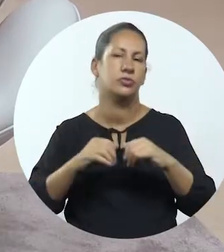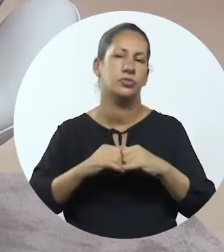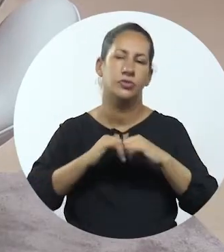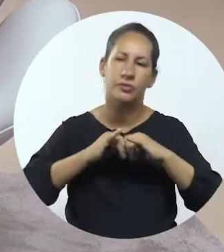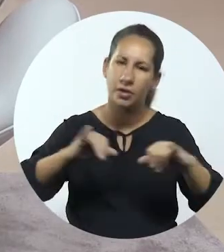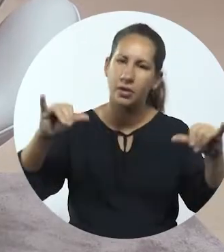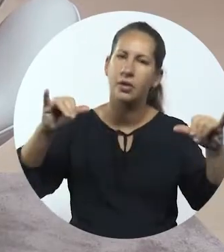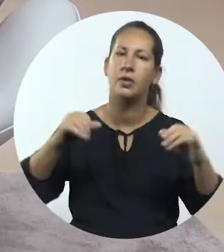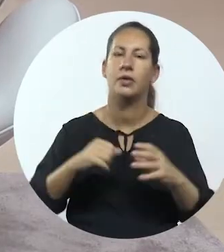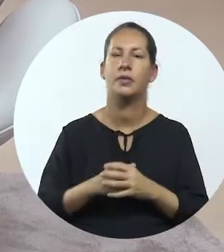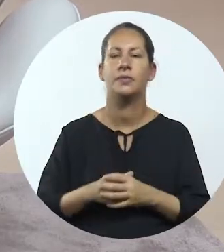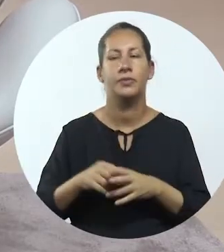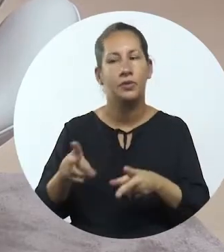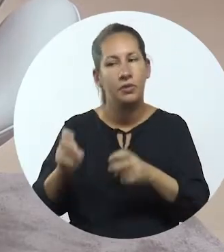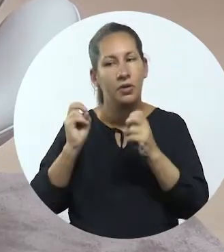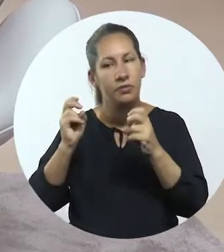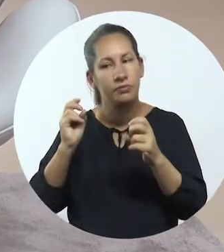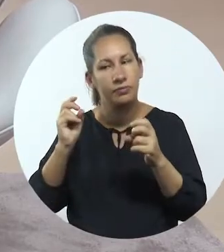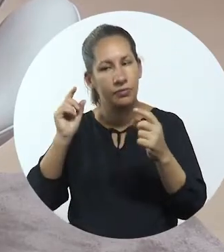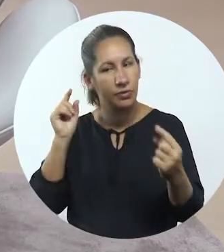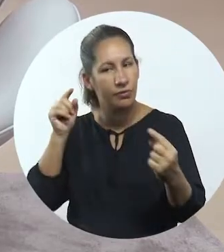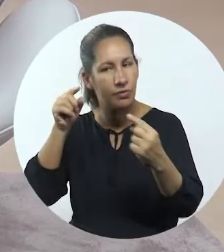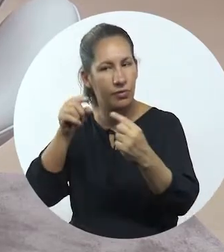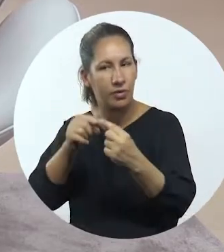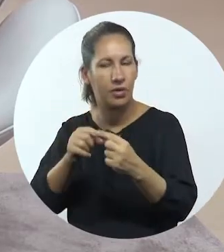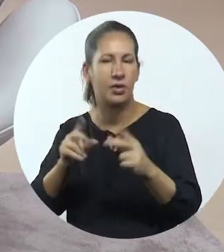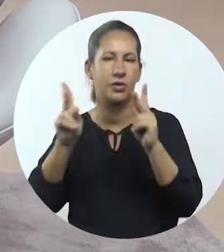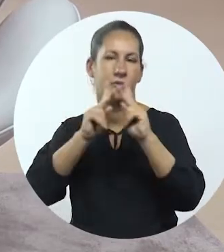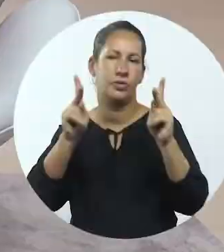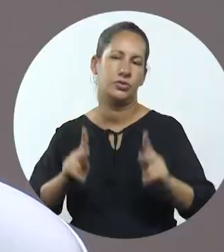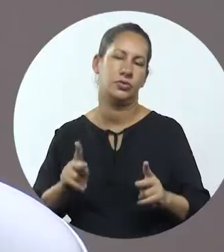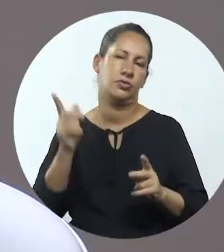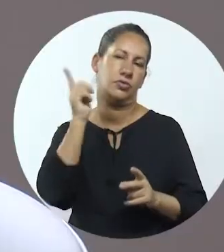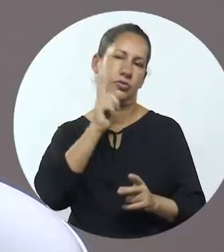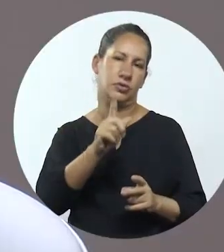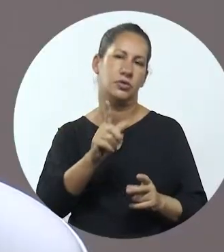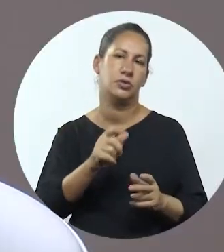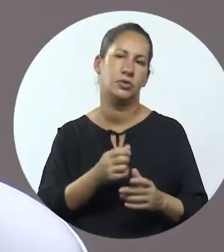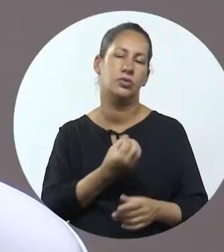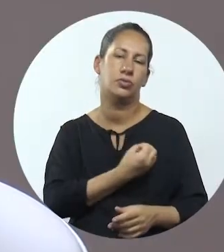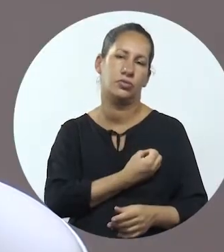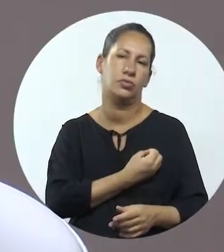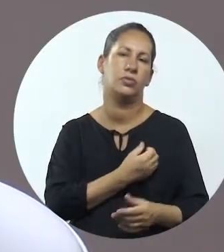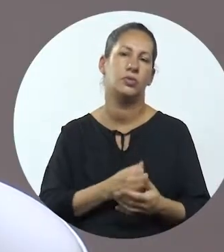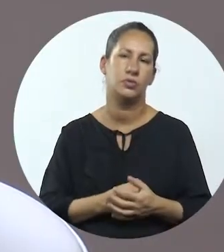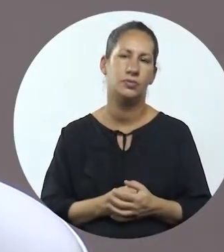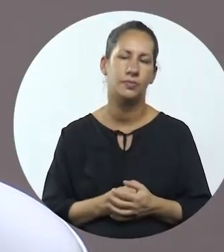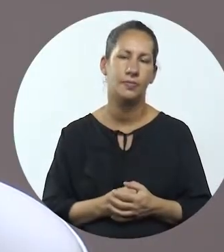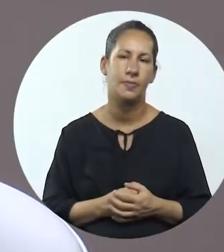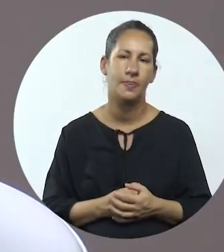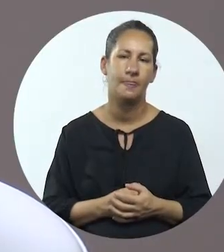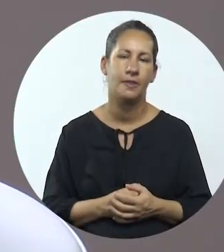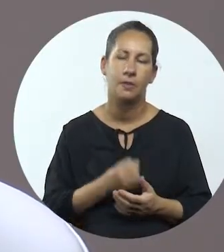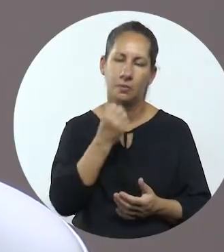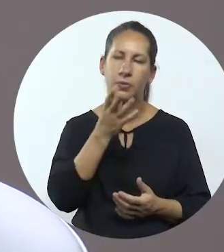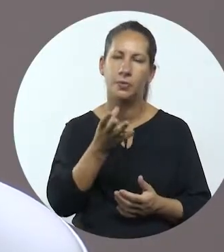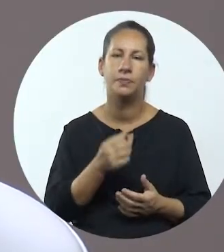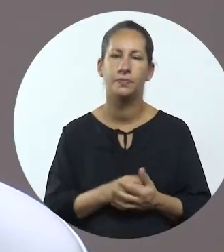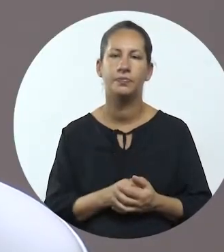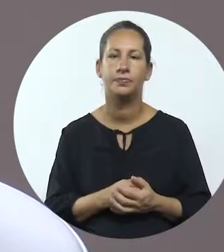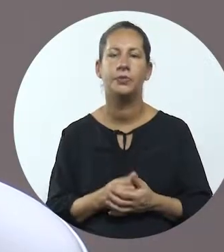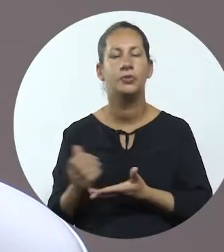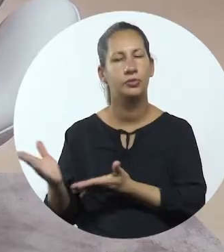com isso uma capilaridade muito maior do projeto e conseguir atingir um número bem satisfatório